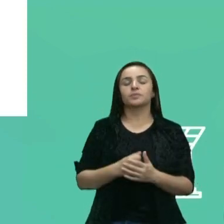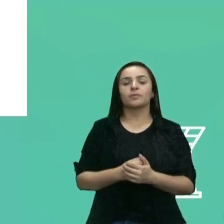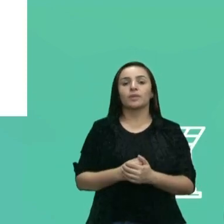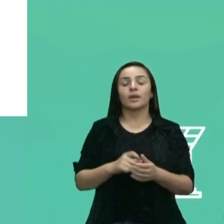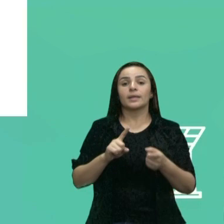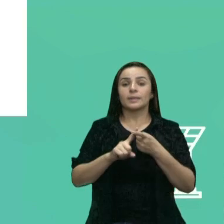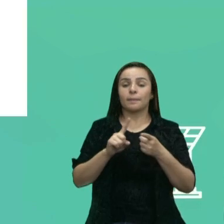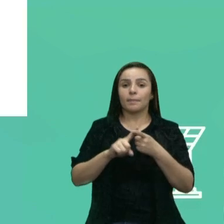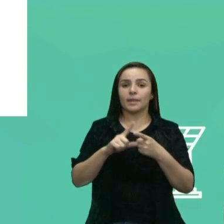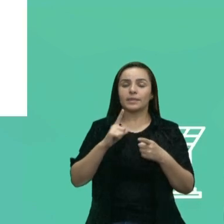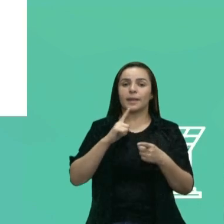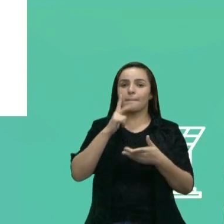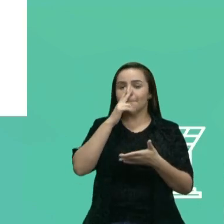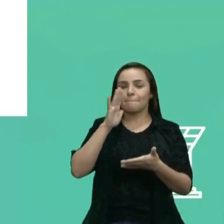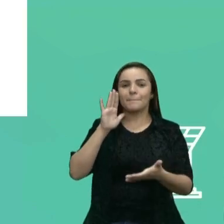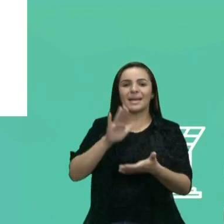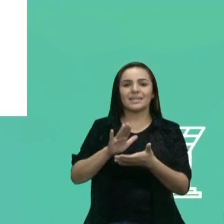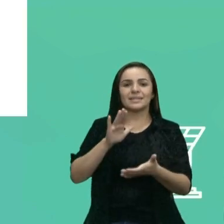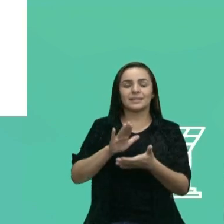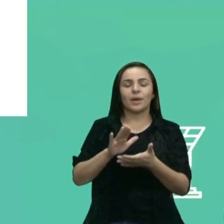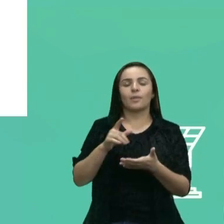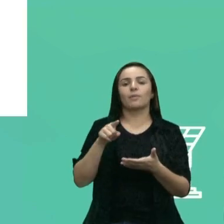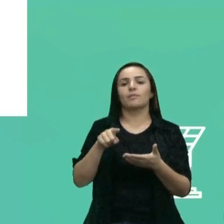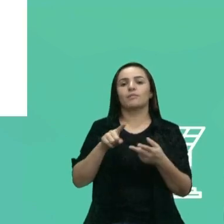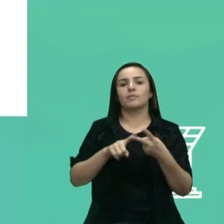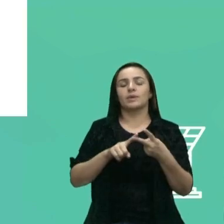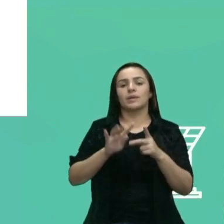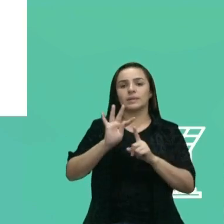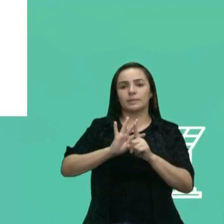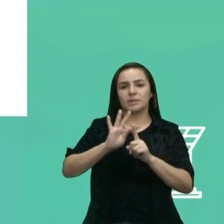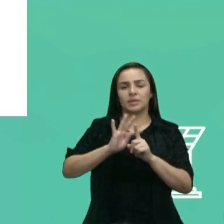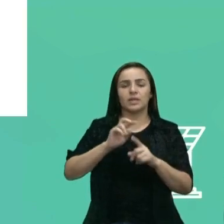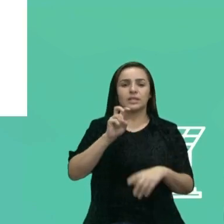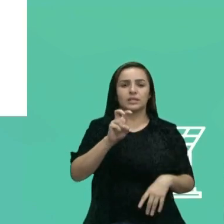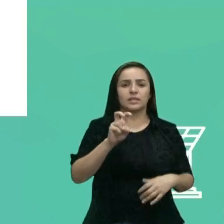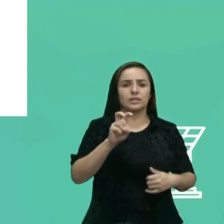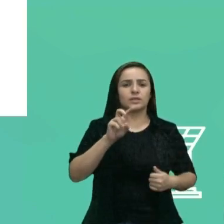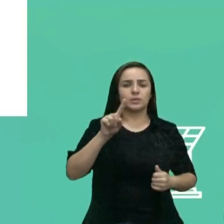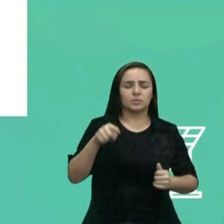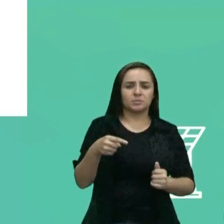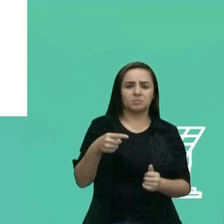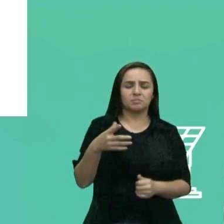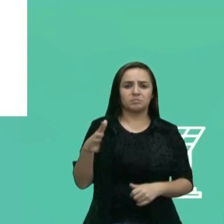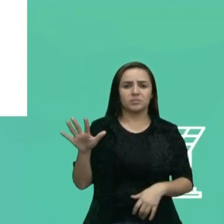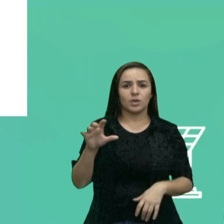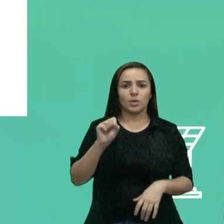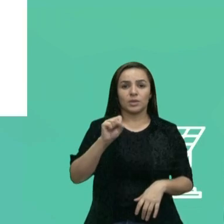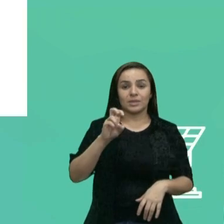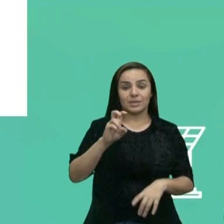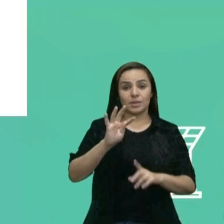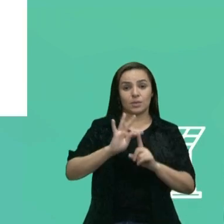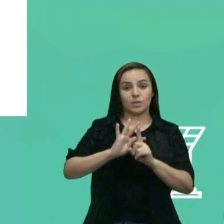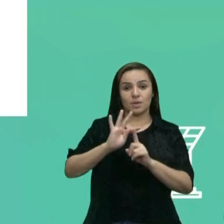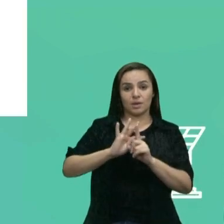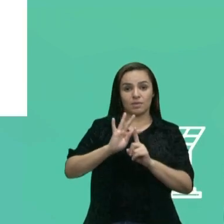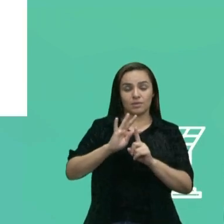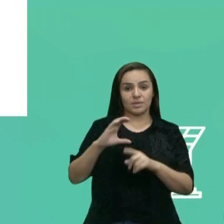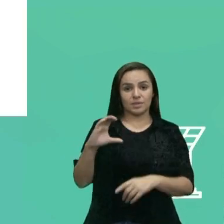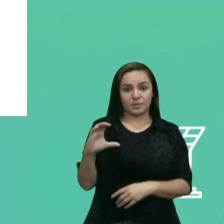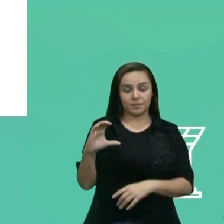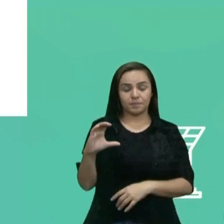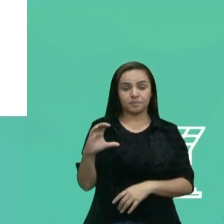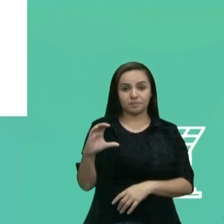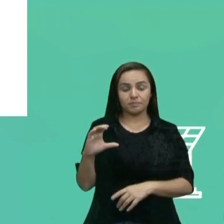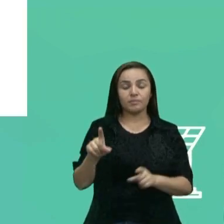pressões e temperaturas moderadas, como as que se vê em tela, de 5 a 12 bar e menor do que 85 graus C. E, além disso,